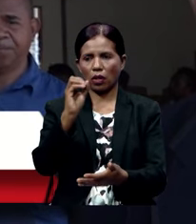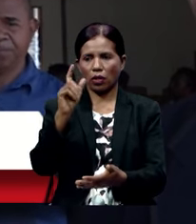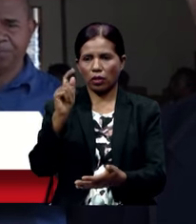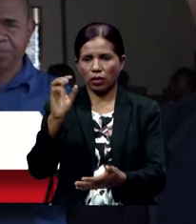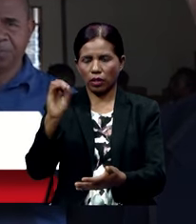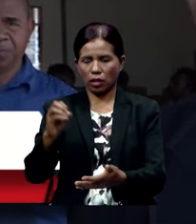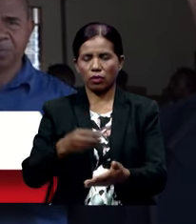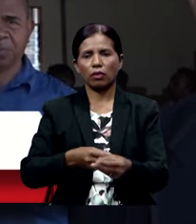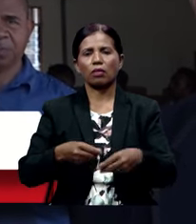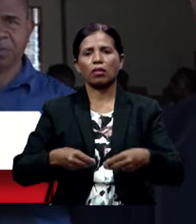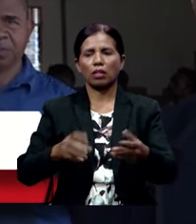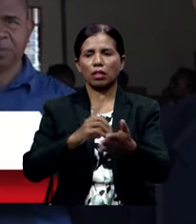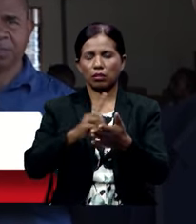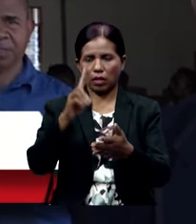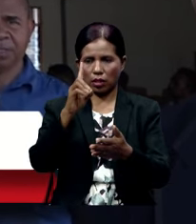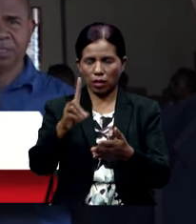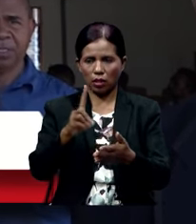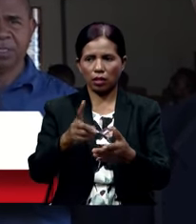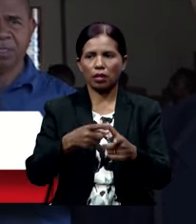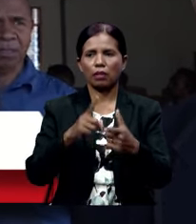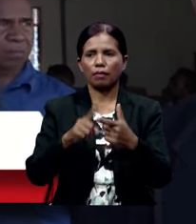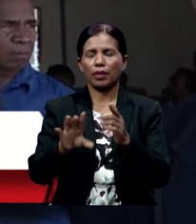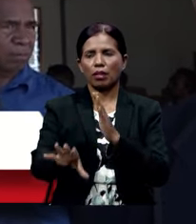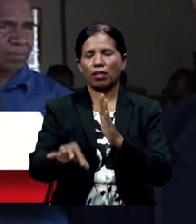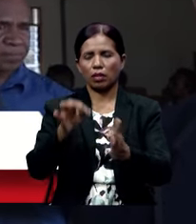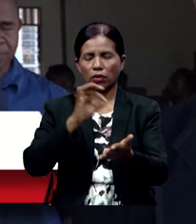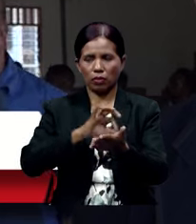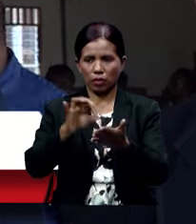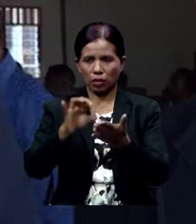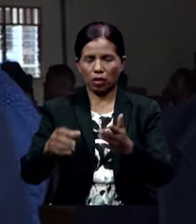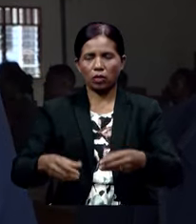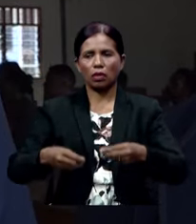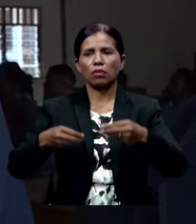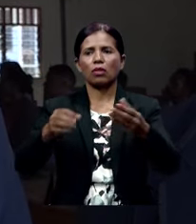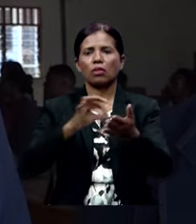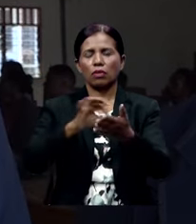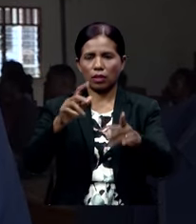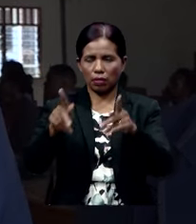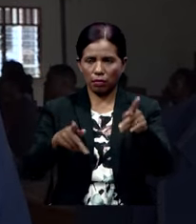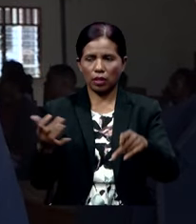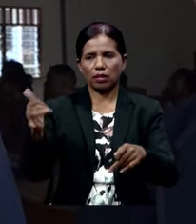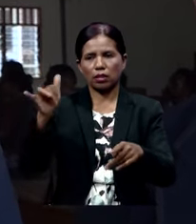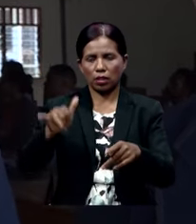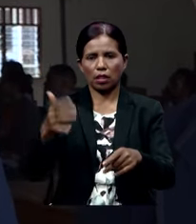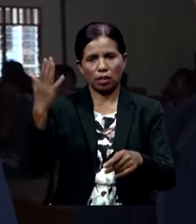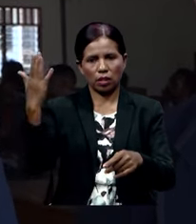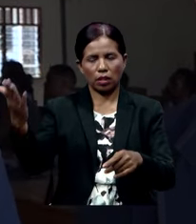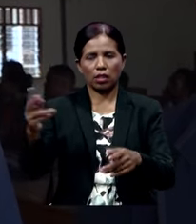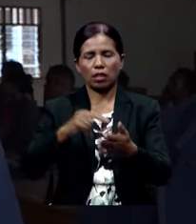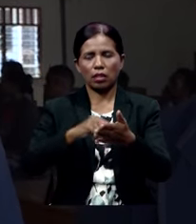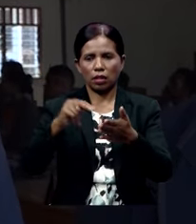ba formador Sira e semana ida toma a tu hetan formação ba a tu fo formação ba formando Sira e a